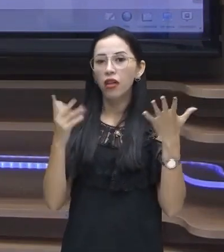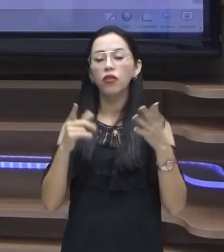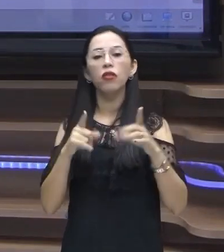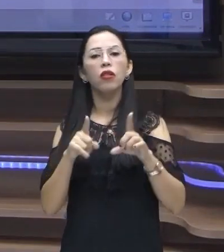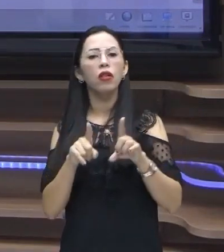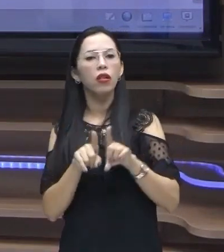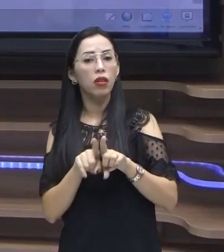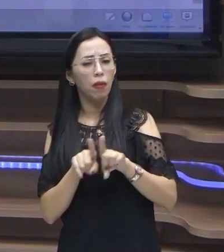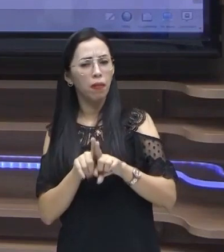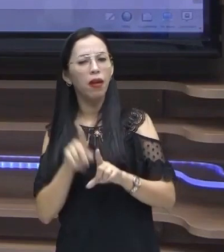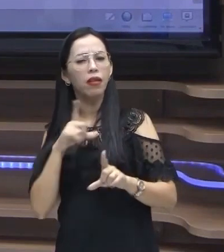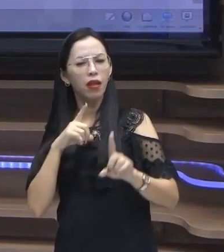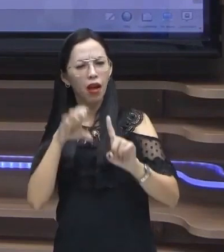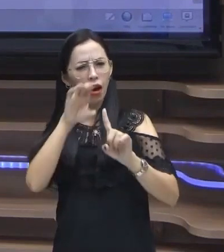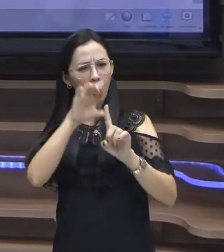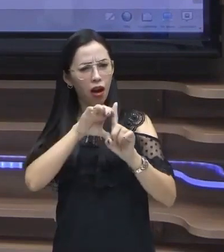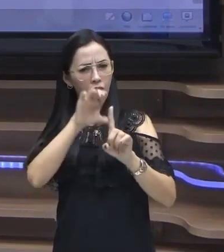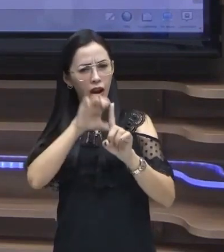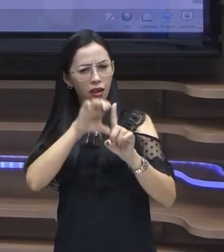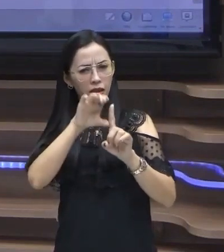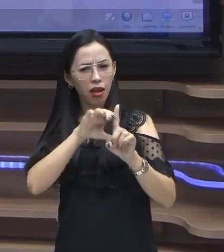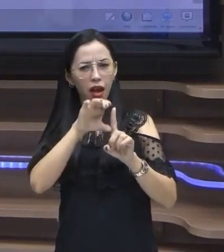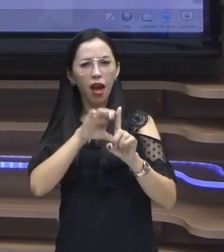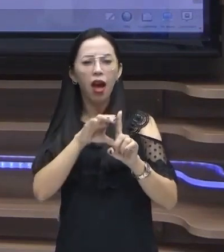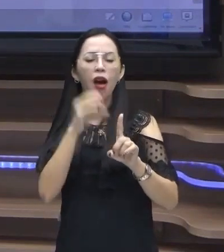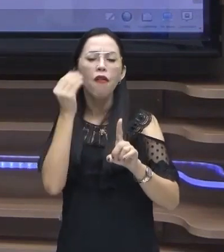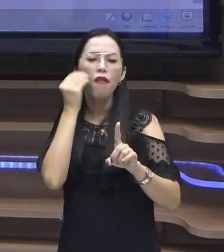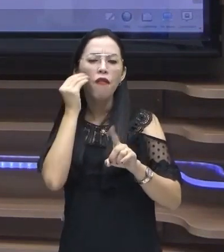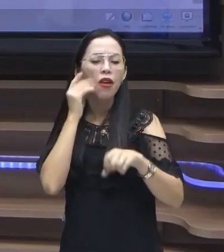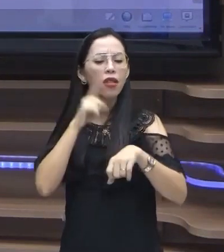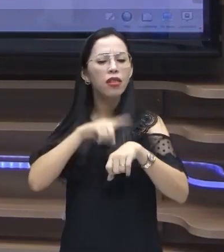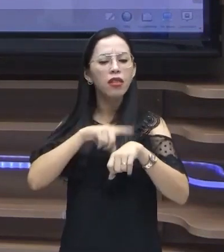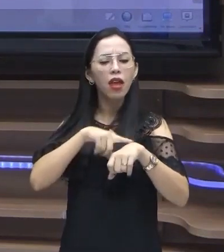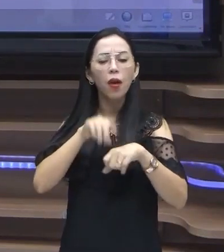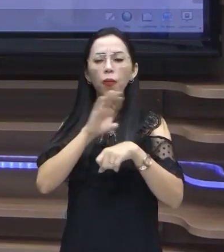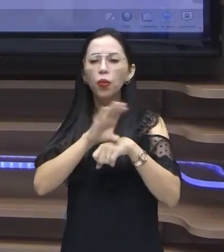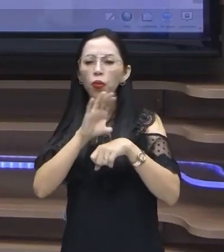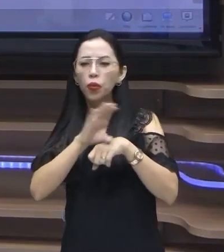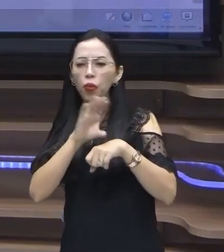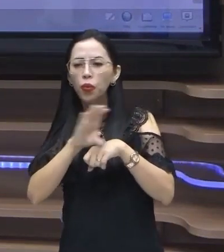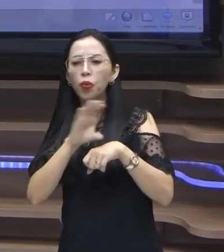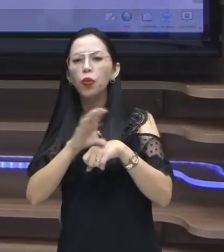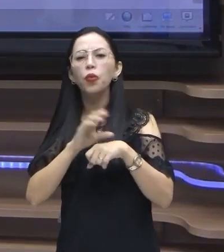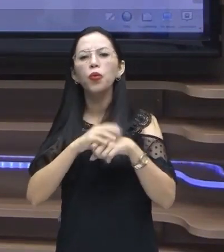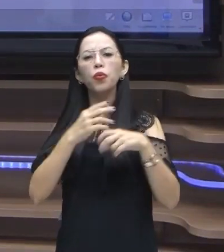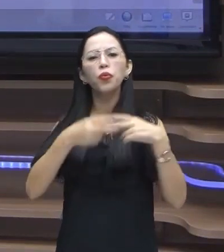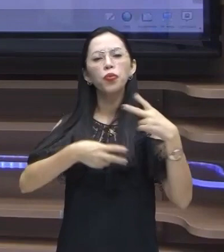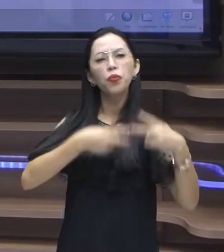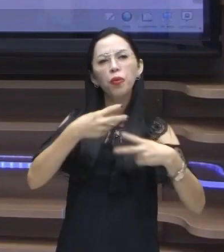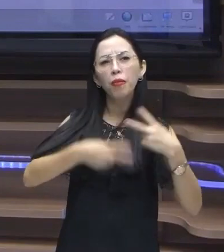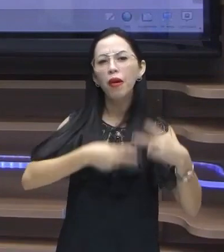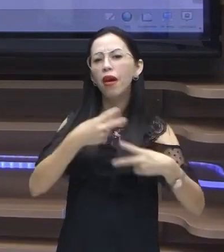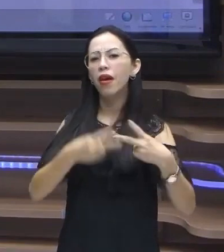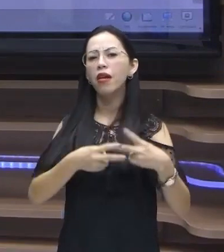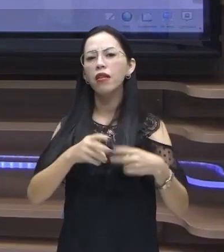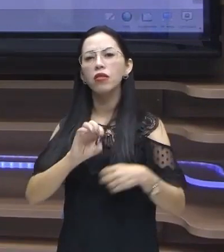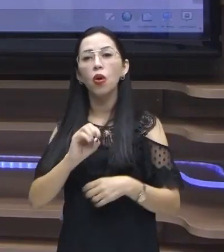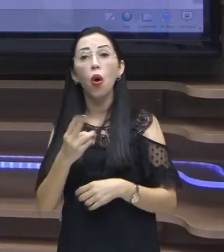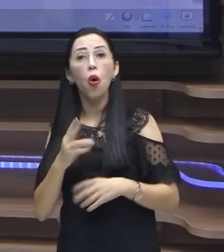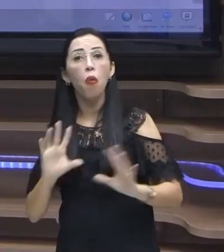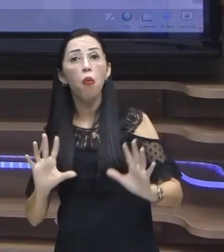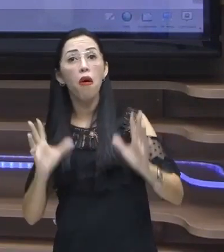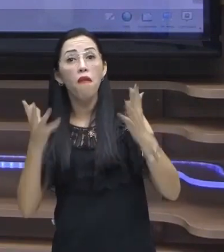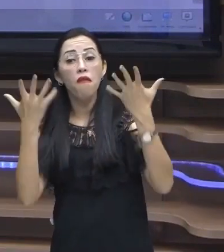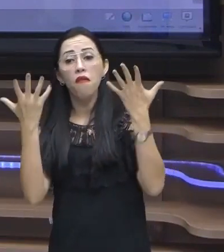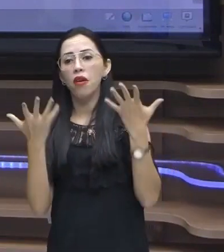por exemplo, o calendário, para eu ver quanto tempo vai durar um curso, quanto tempo durou o bimestre, quanto tempo demorou determinado evento em um